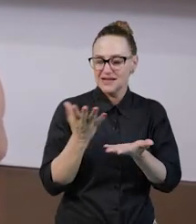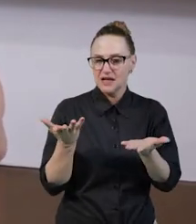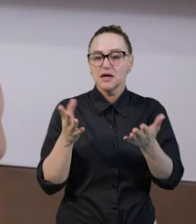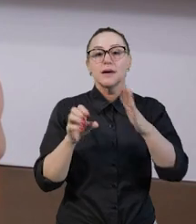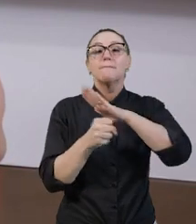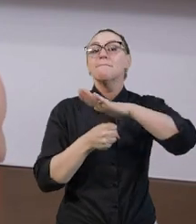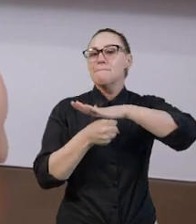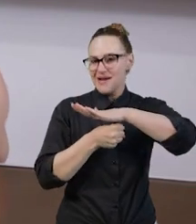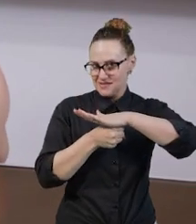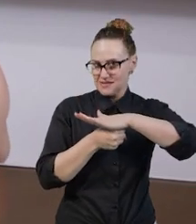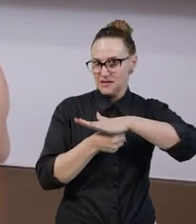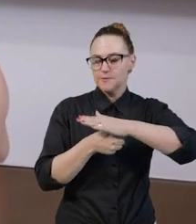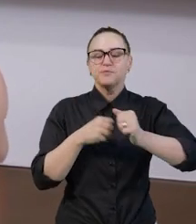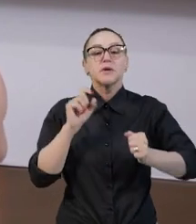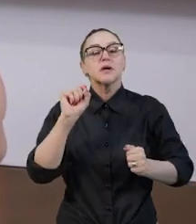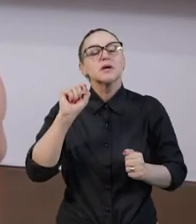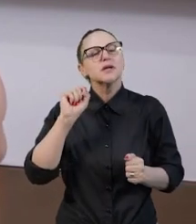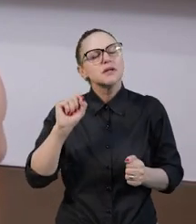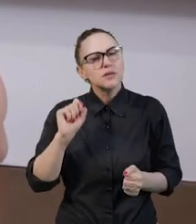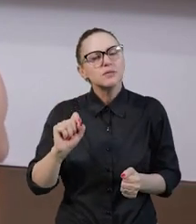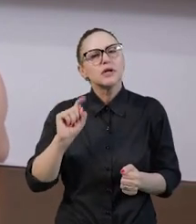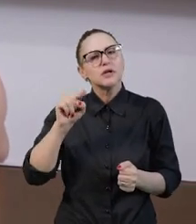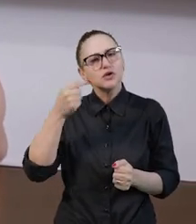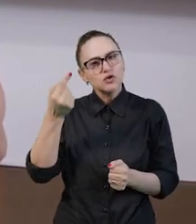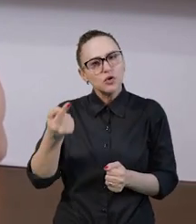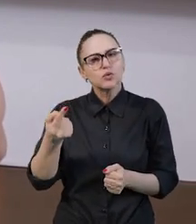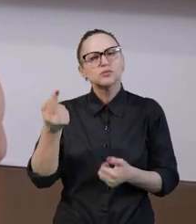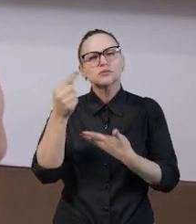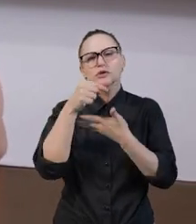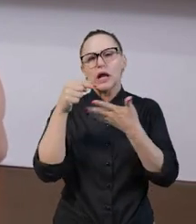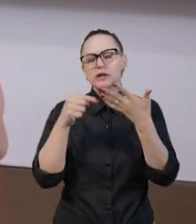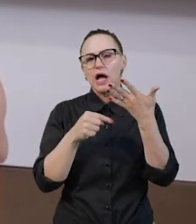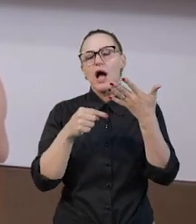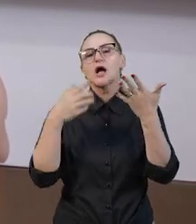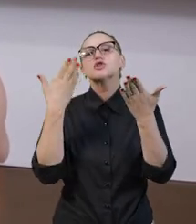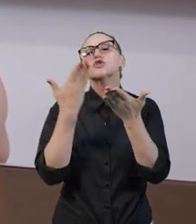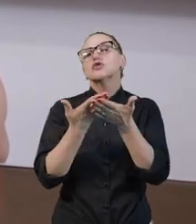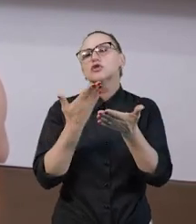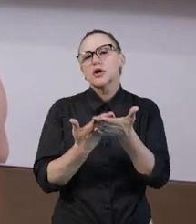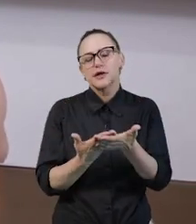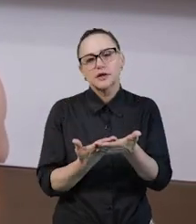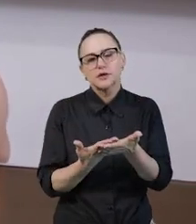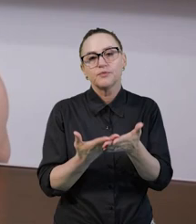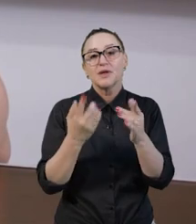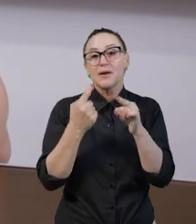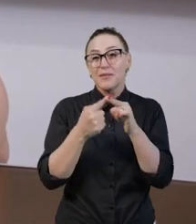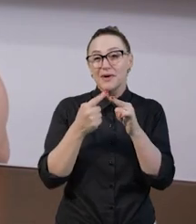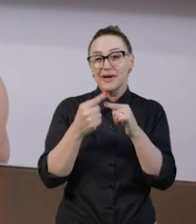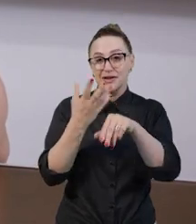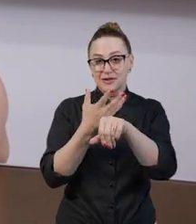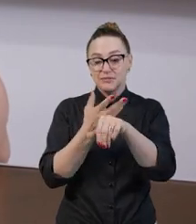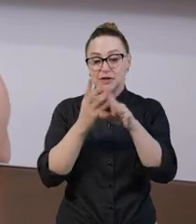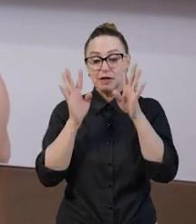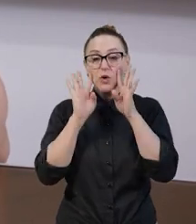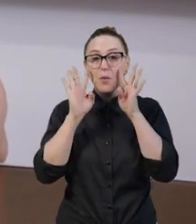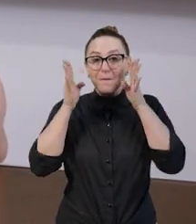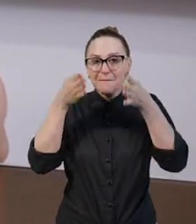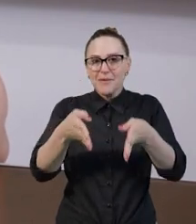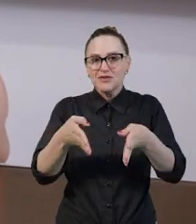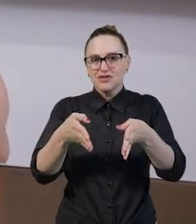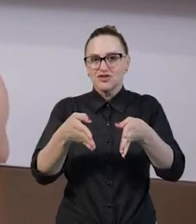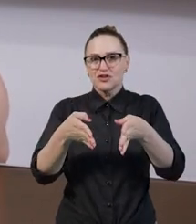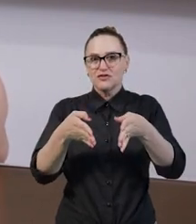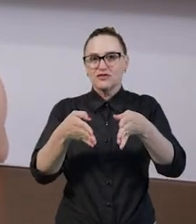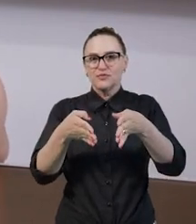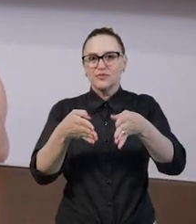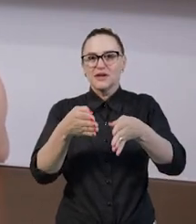de ensino mas vou meter a educação básica por conta da nossa disciplina ser focado do curso ser focado nos